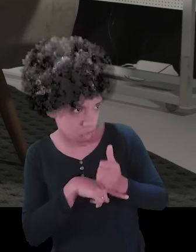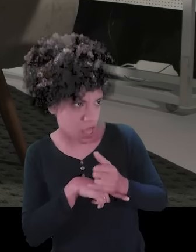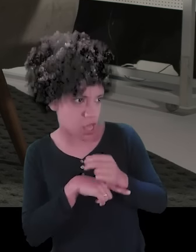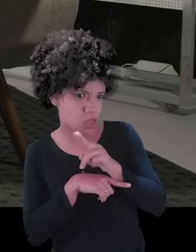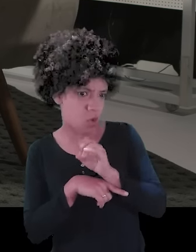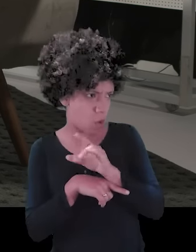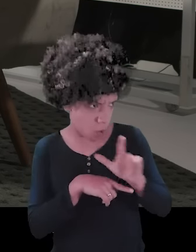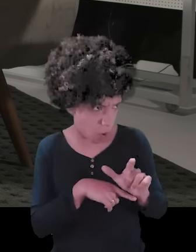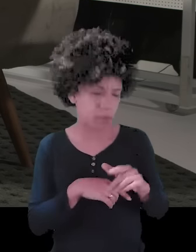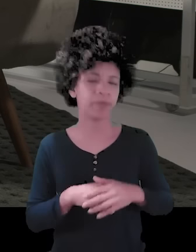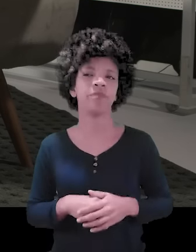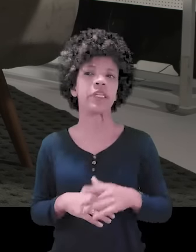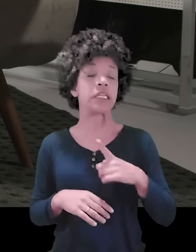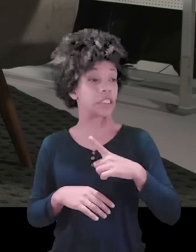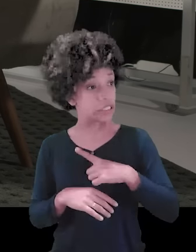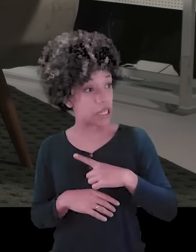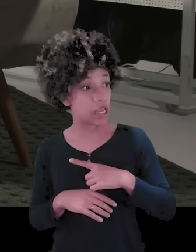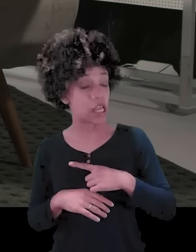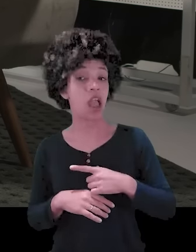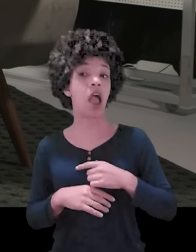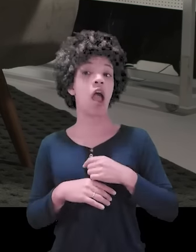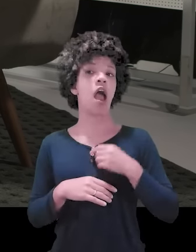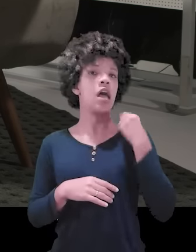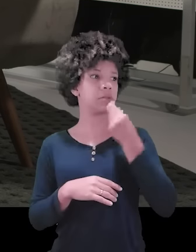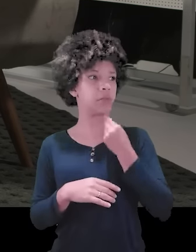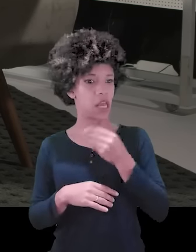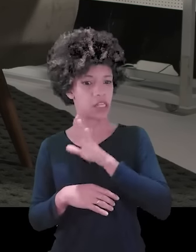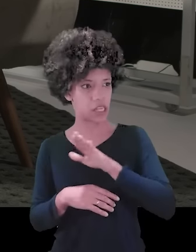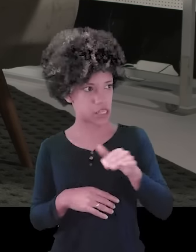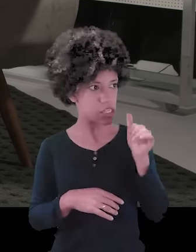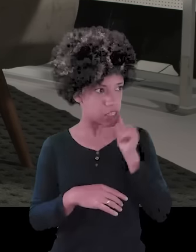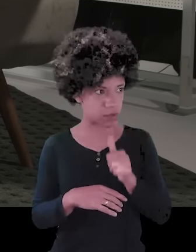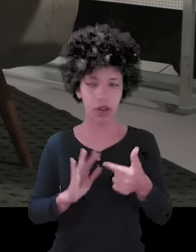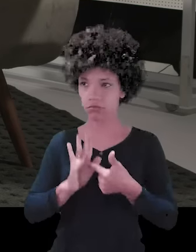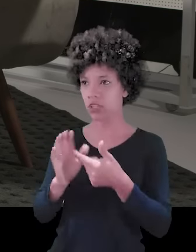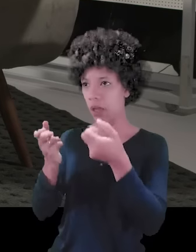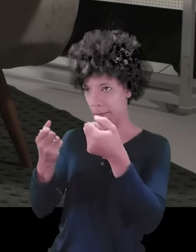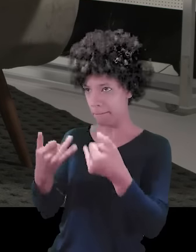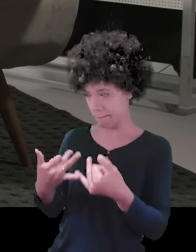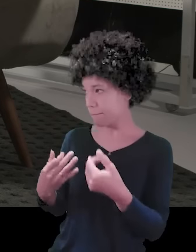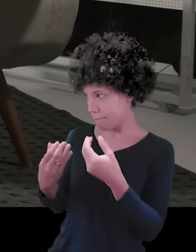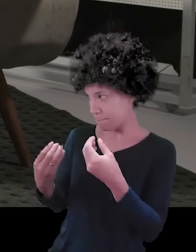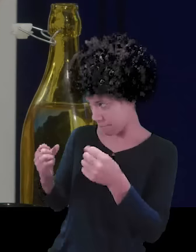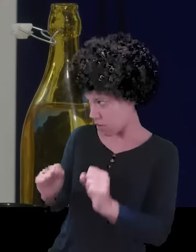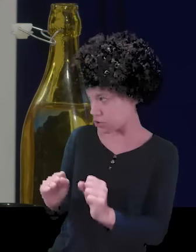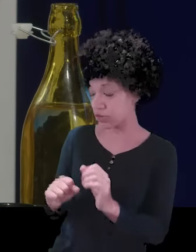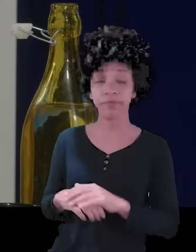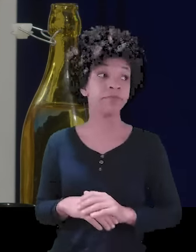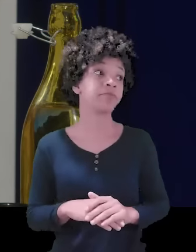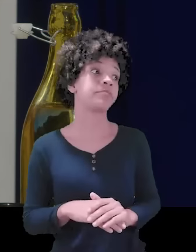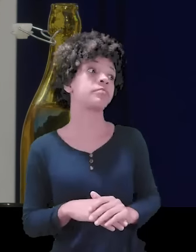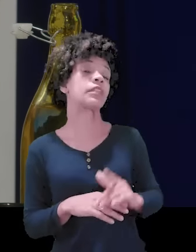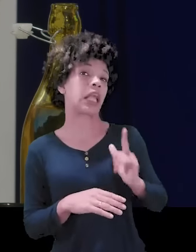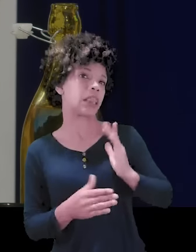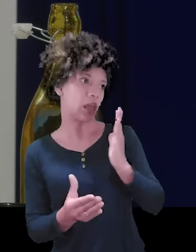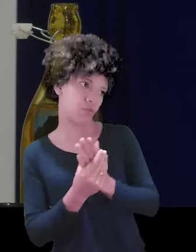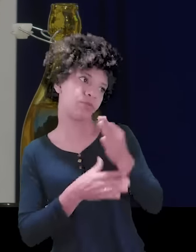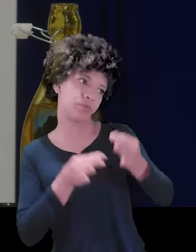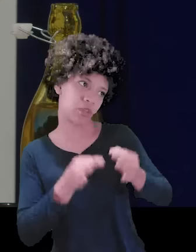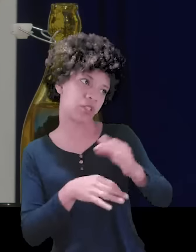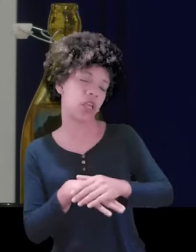sol né sobre a que tem os depoimentos das meninas contando com você pode falar sobre o assunto é ele tá tá indo